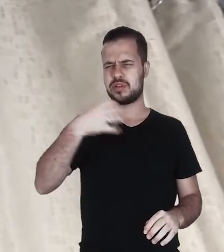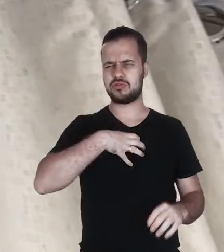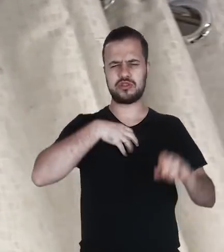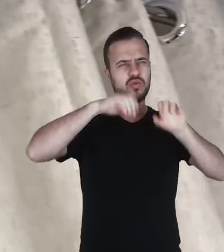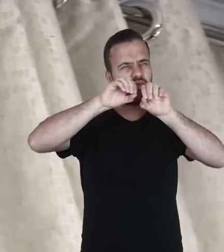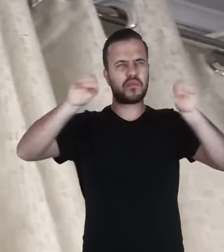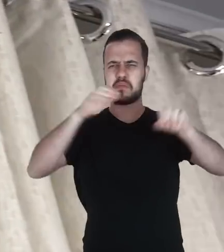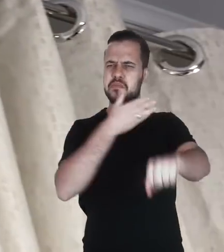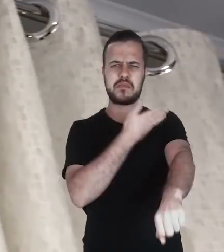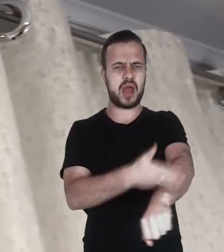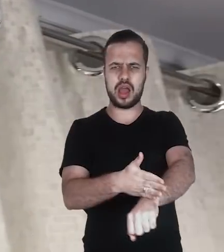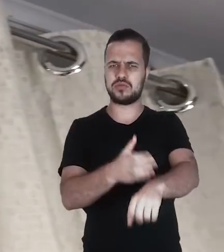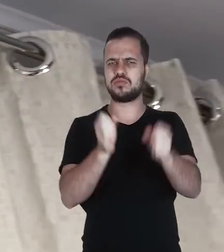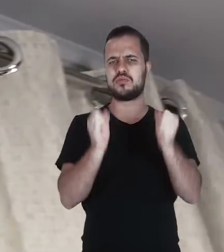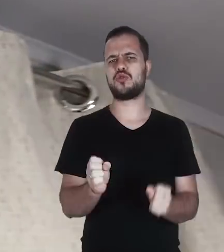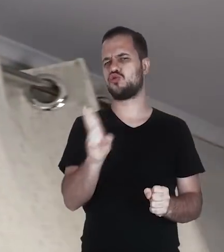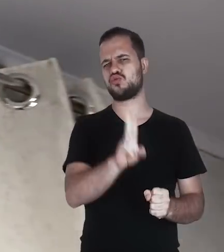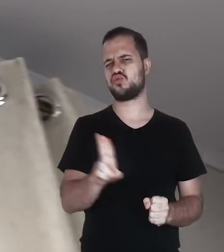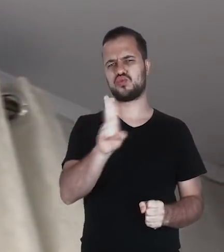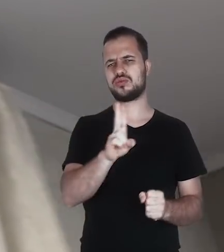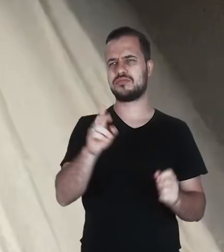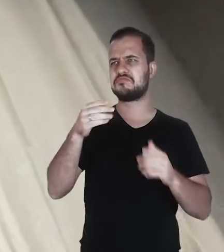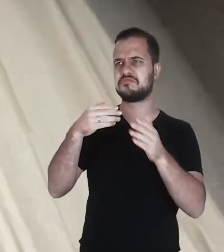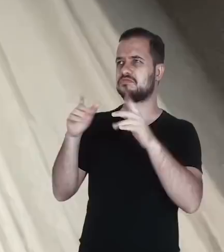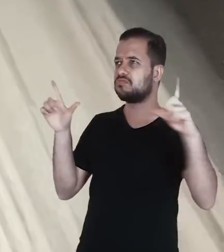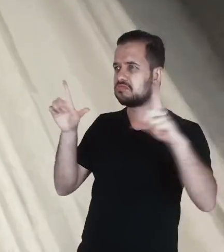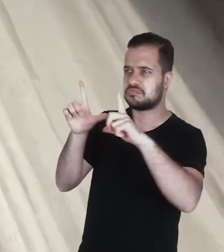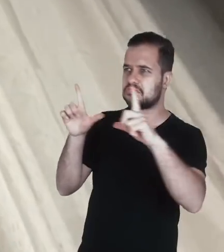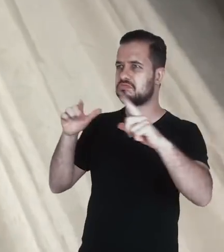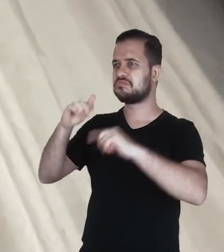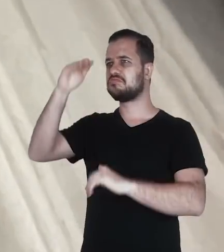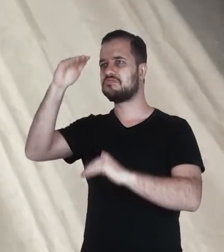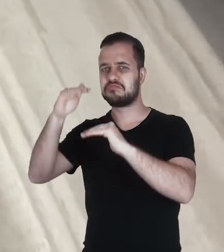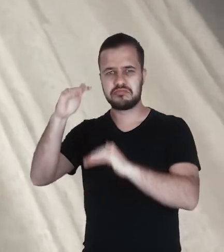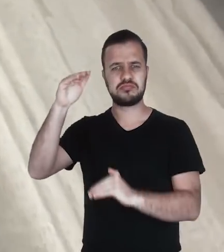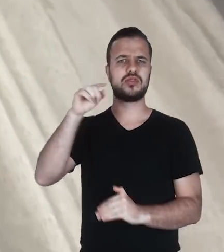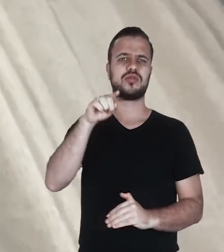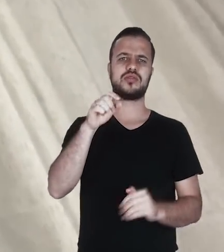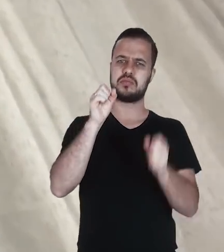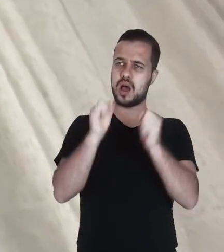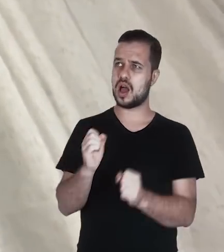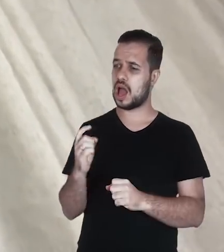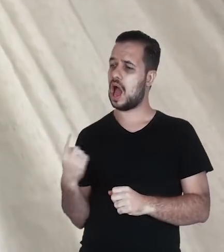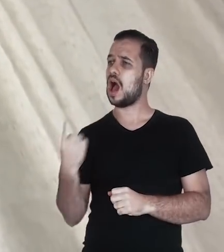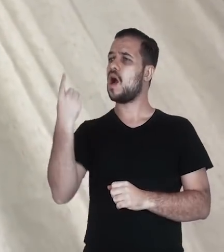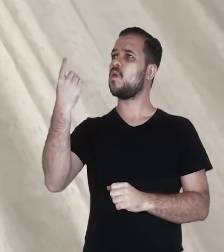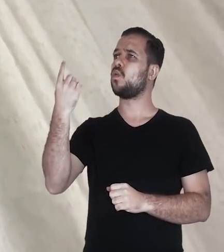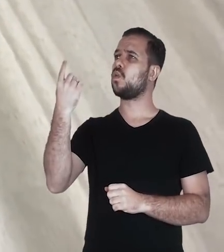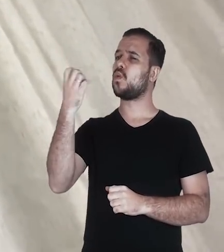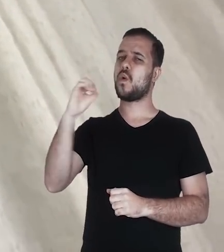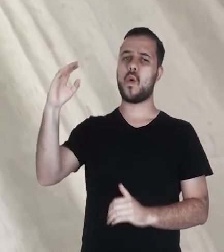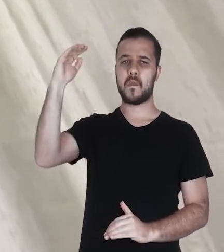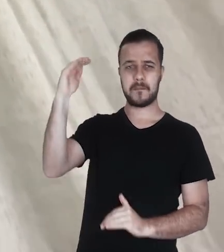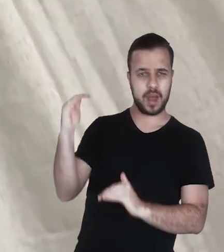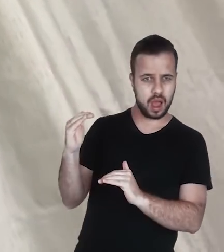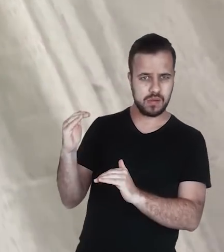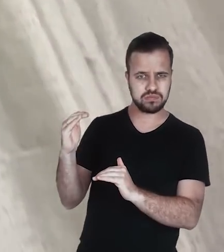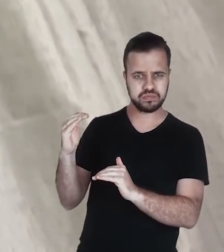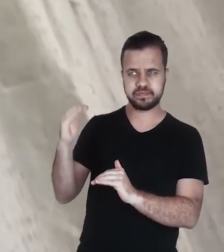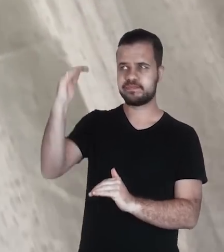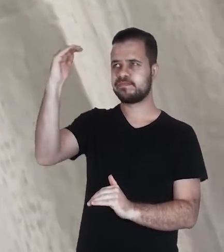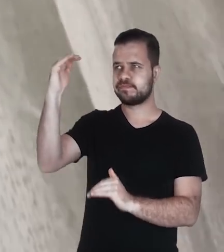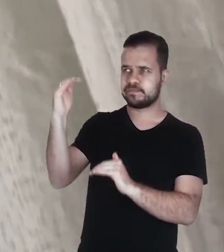pode utilizar ele de uma maneira que você otimiza o tamanho da cortina. Você vai colocar ele um pouco mais alto ou um pouco mais baixo